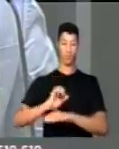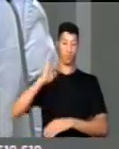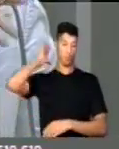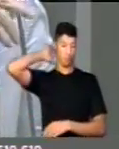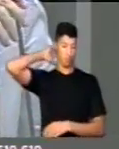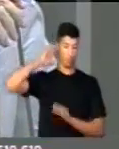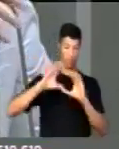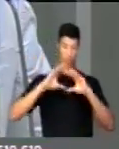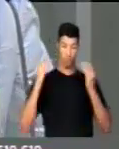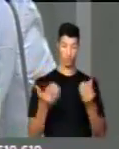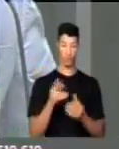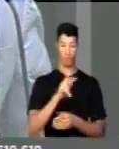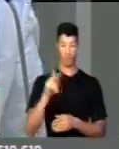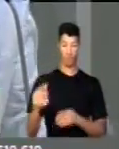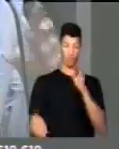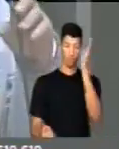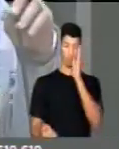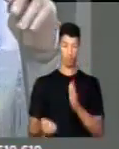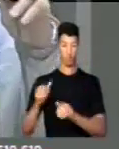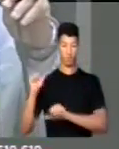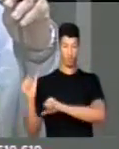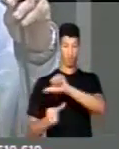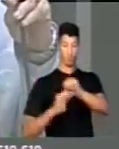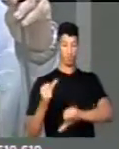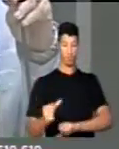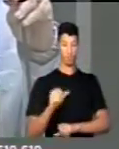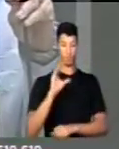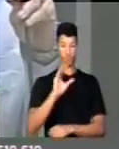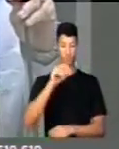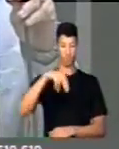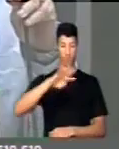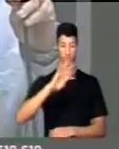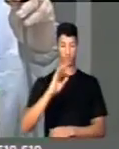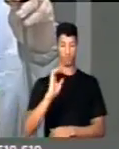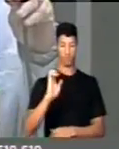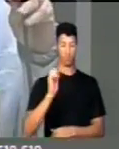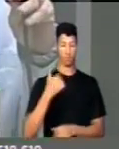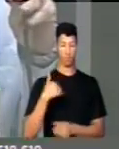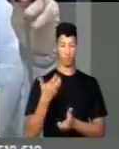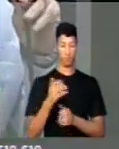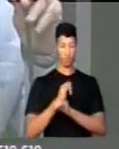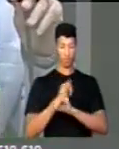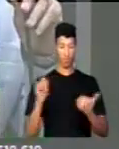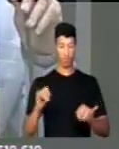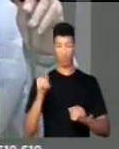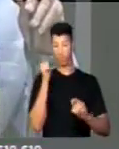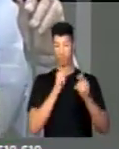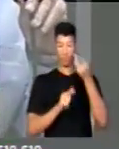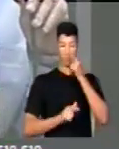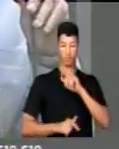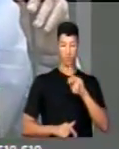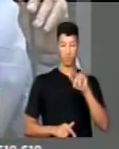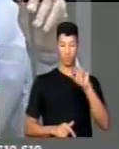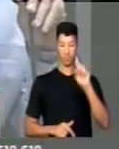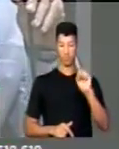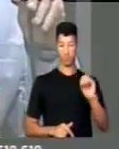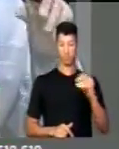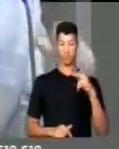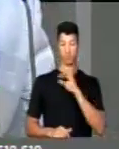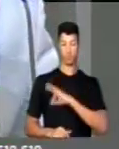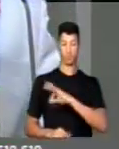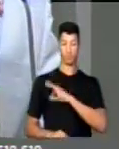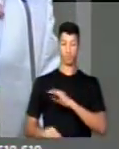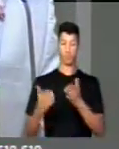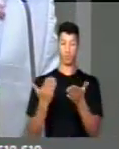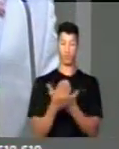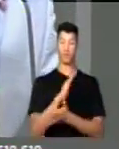honra a Confederação de Professores do Brasil transformada em CNTE, quero dizer, a conquista do piso salarial aprovado por